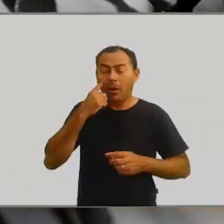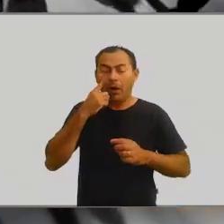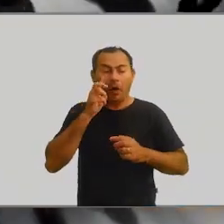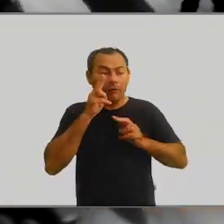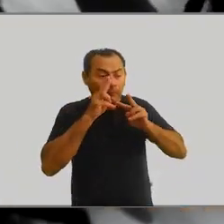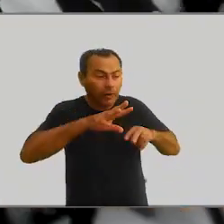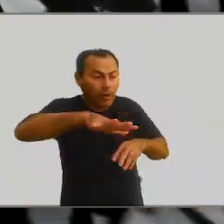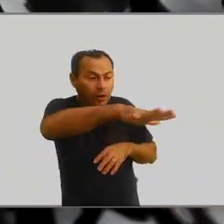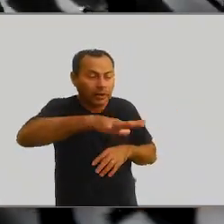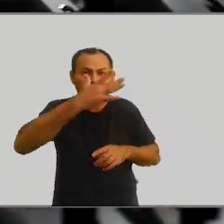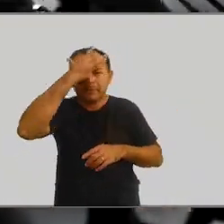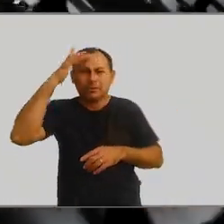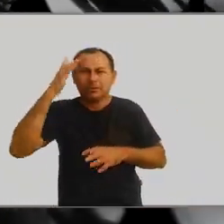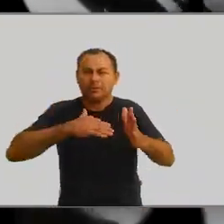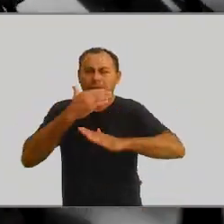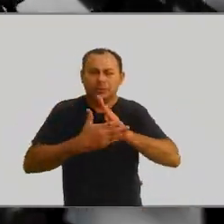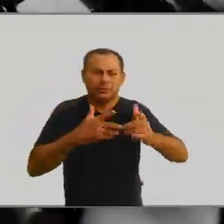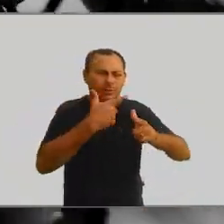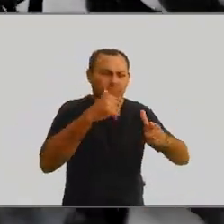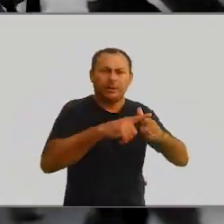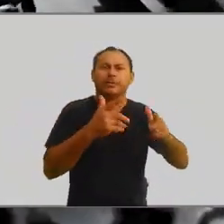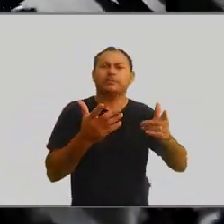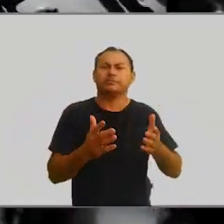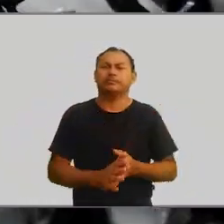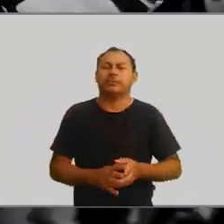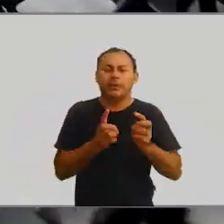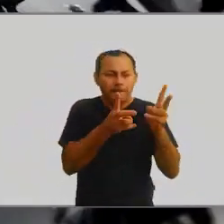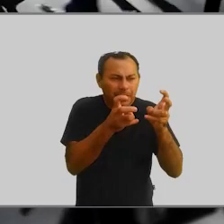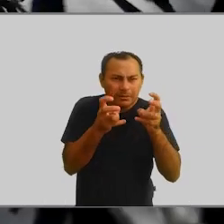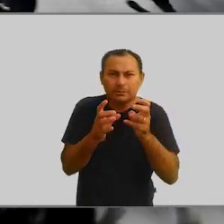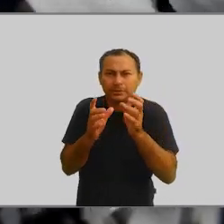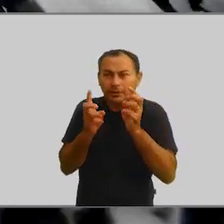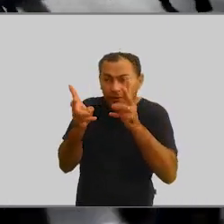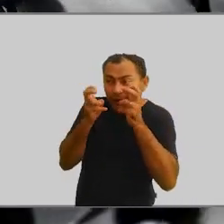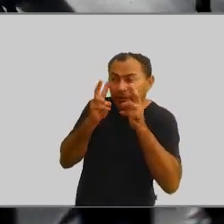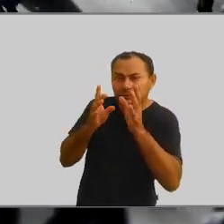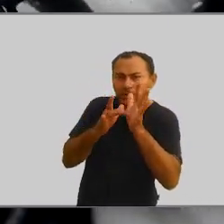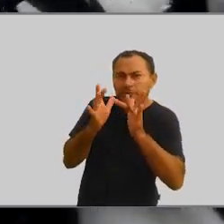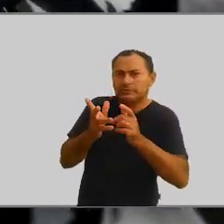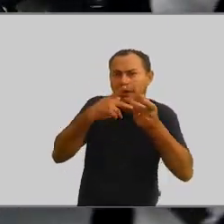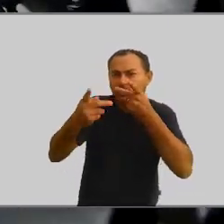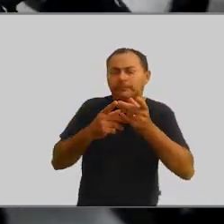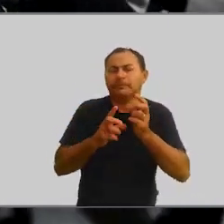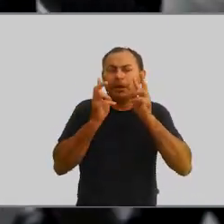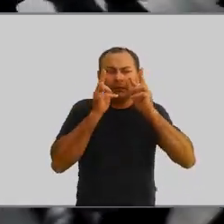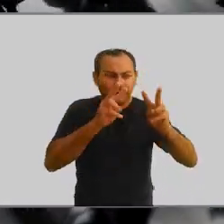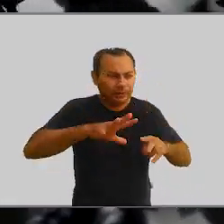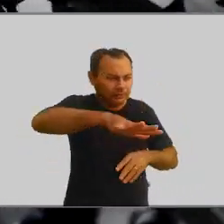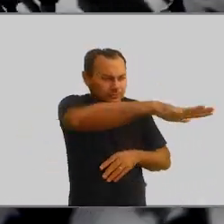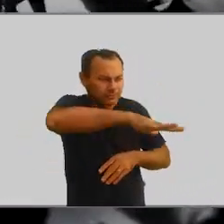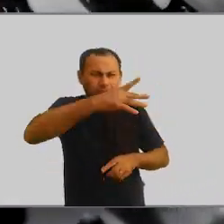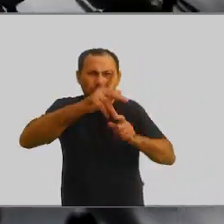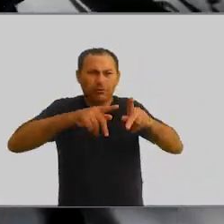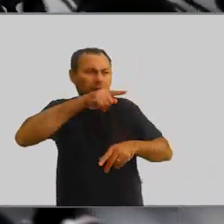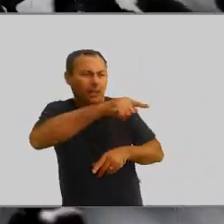para baixo, para toda aquela gente com todos os seus problemas, e observe que Jesus está lhes dizendo: estão vendo toda